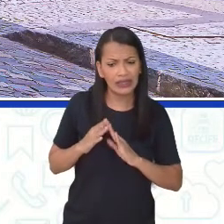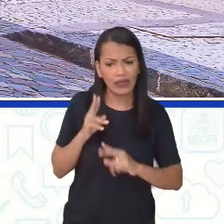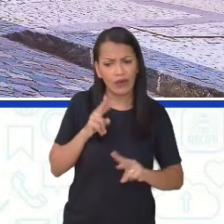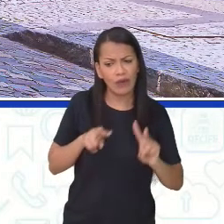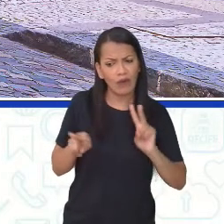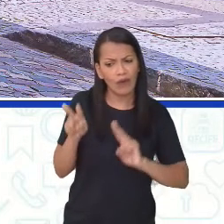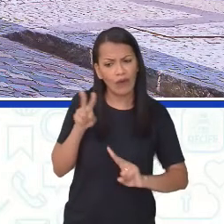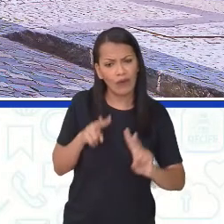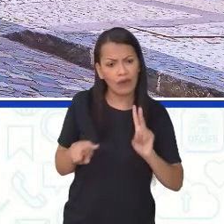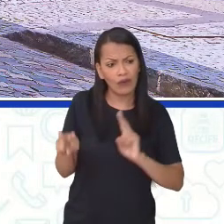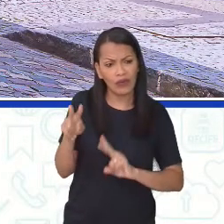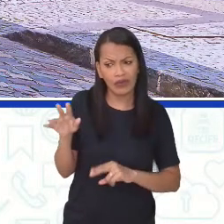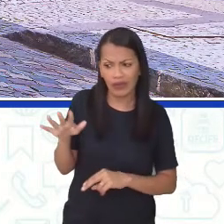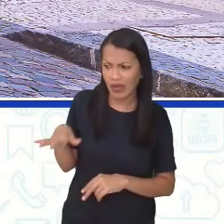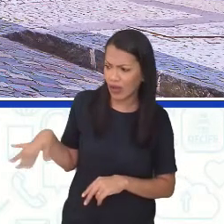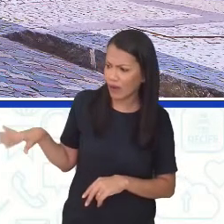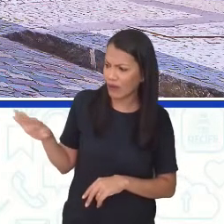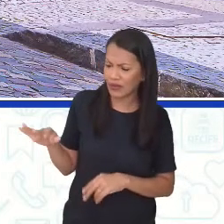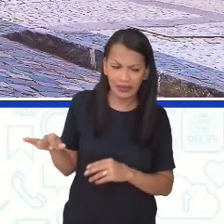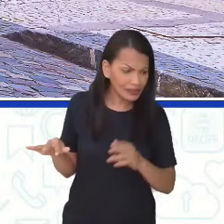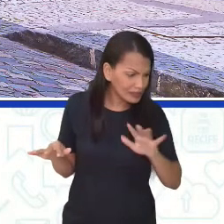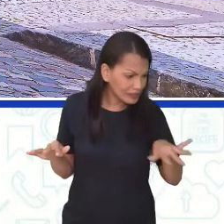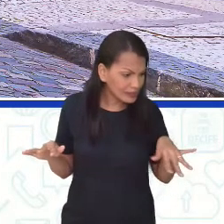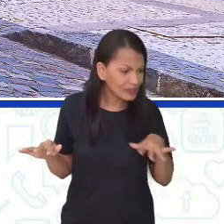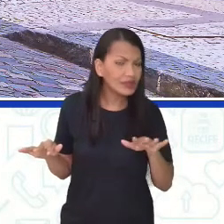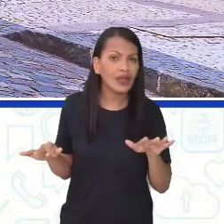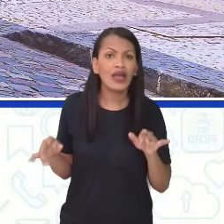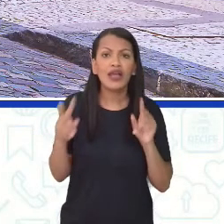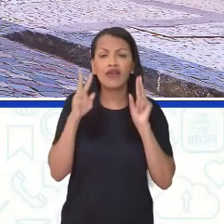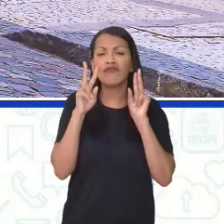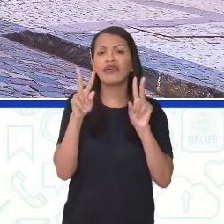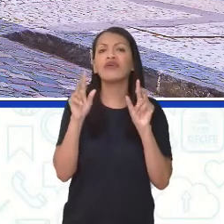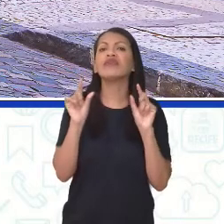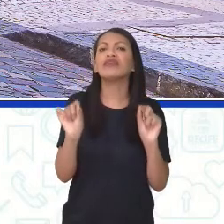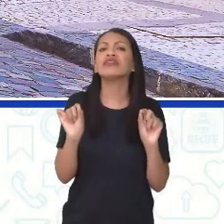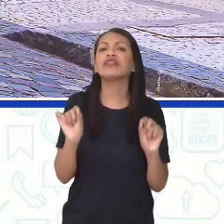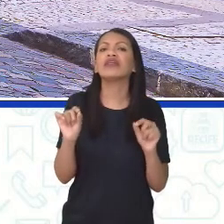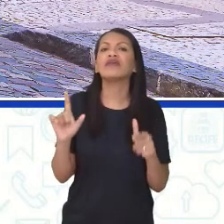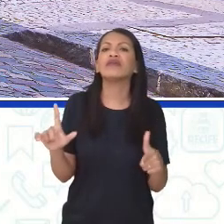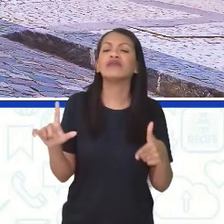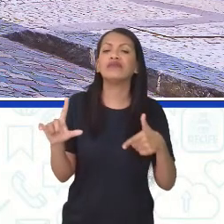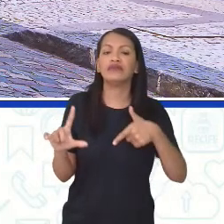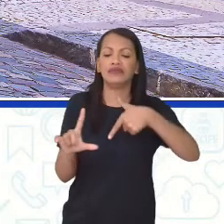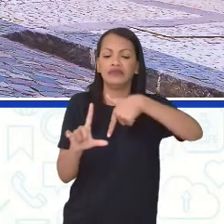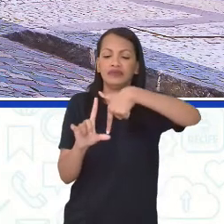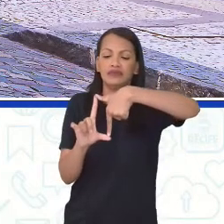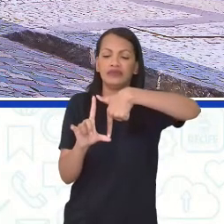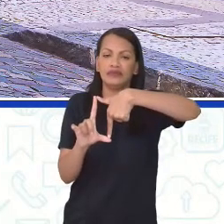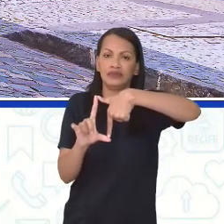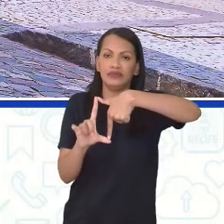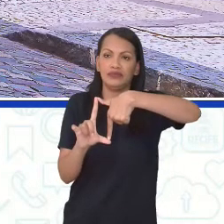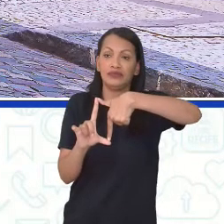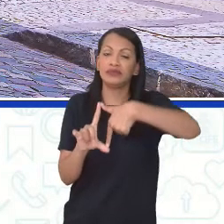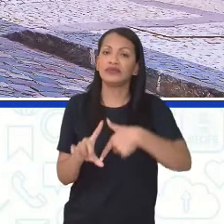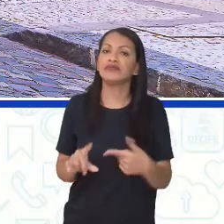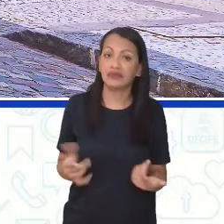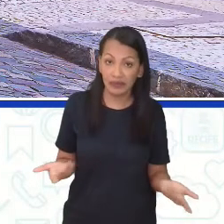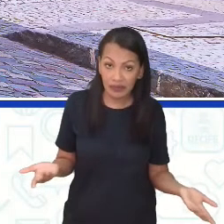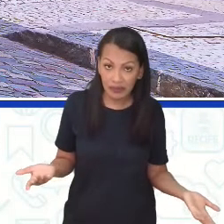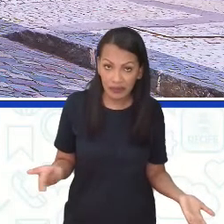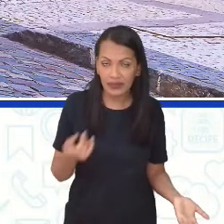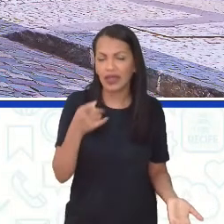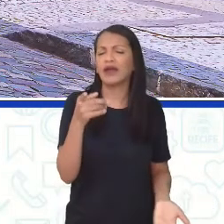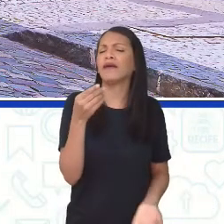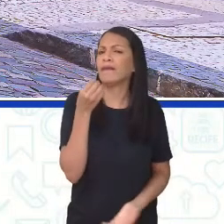olhada ao seu redor e vê o que eu tenho de retângulo aqui, o que eu tenho de quadrilátero. Que tal? É